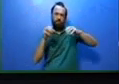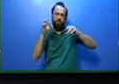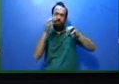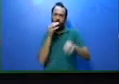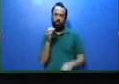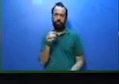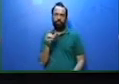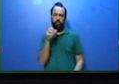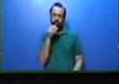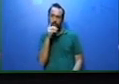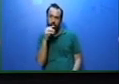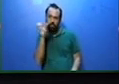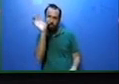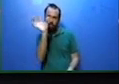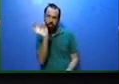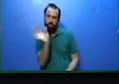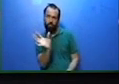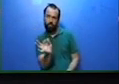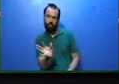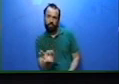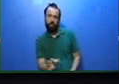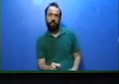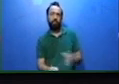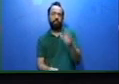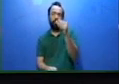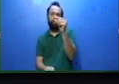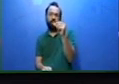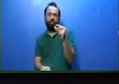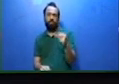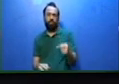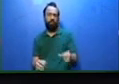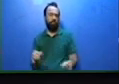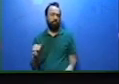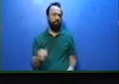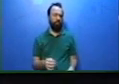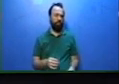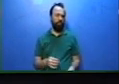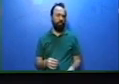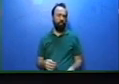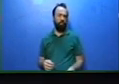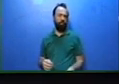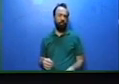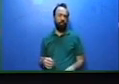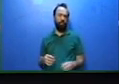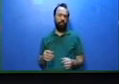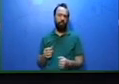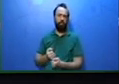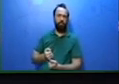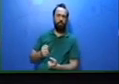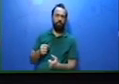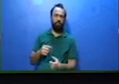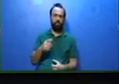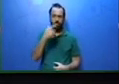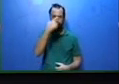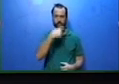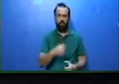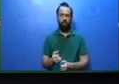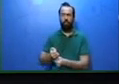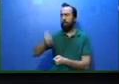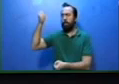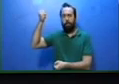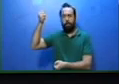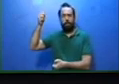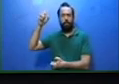fizeram? Isso, né? Em chuvisco, em chuvas, né? E aí as pessoas, ó, abriram o guarda-chuva e